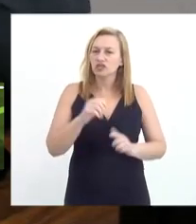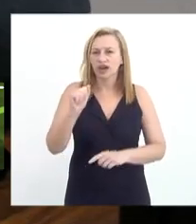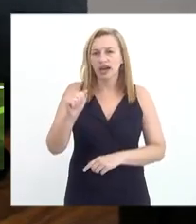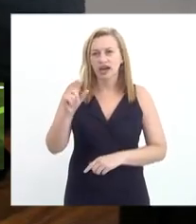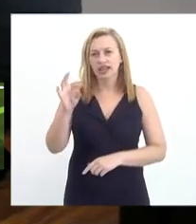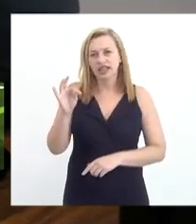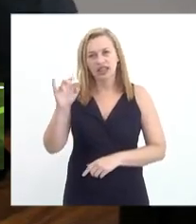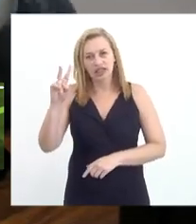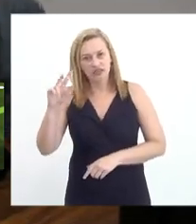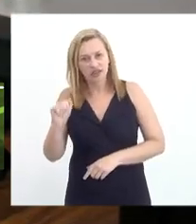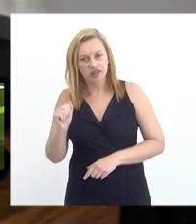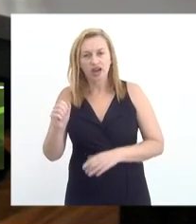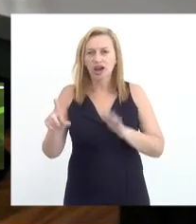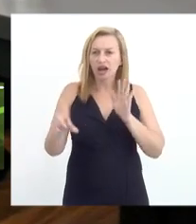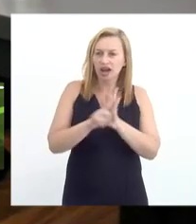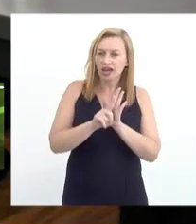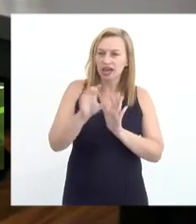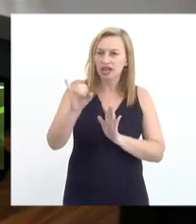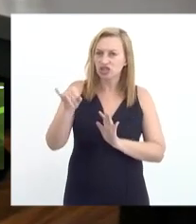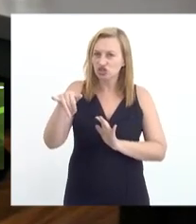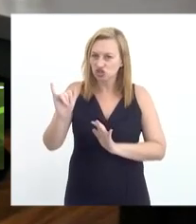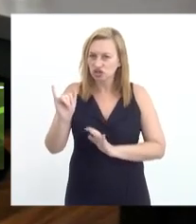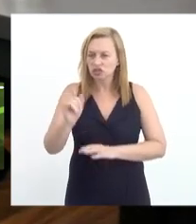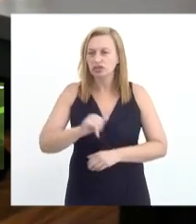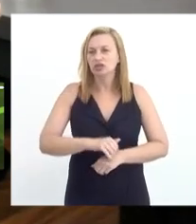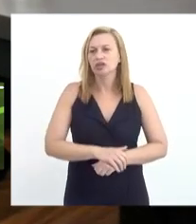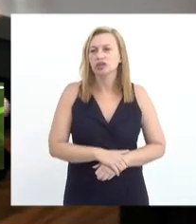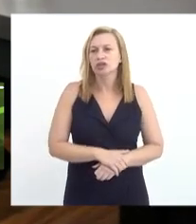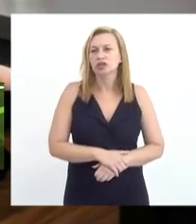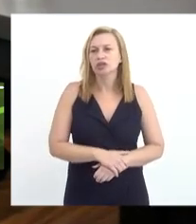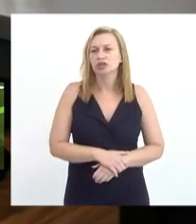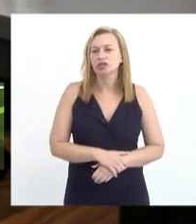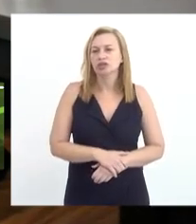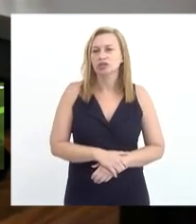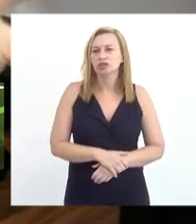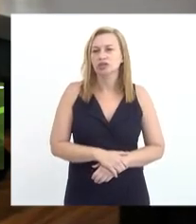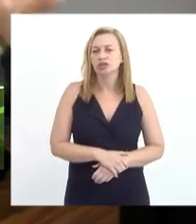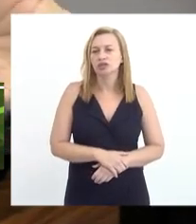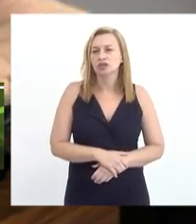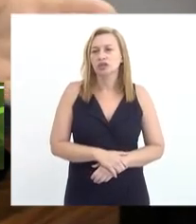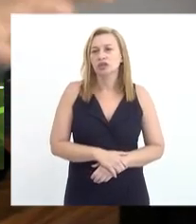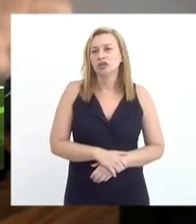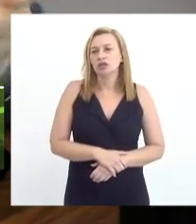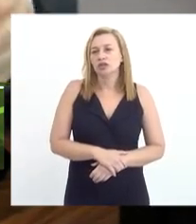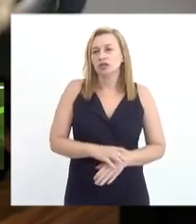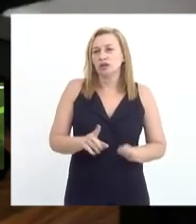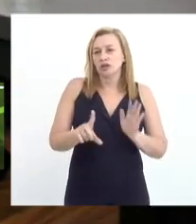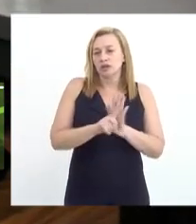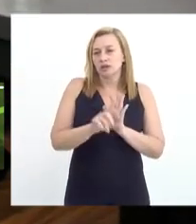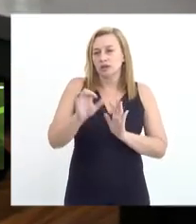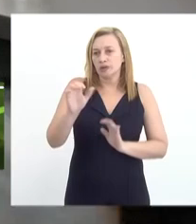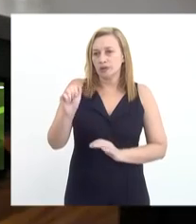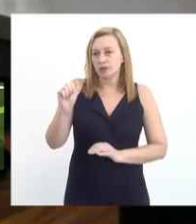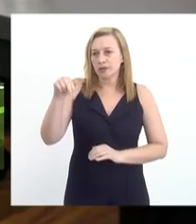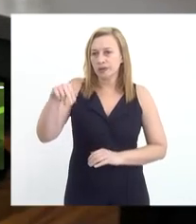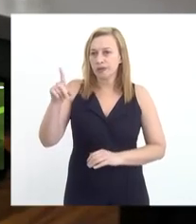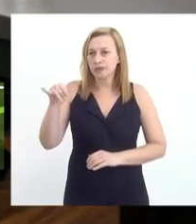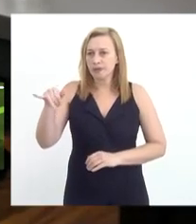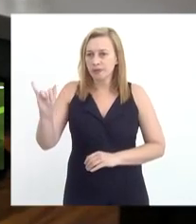A lei Candir A lei Candir Mesmo Com